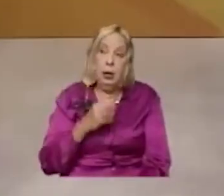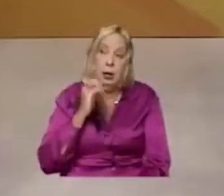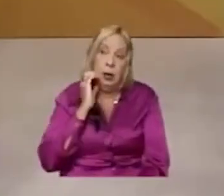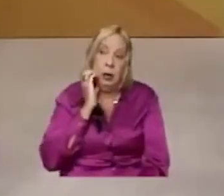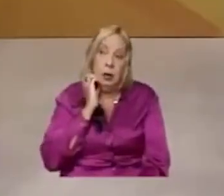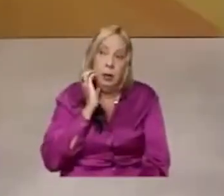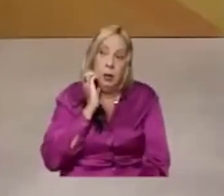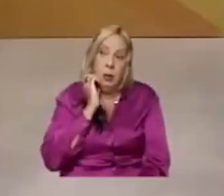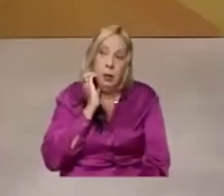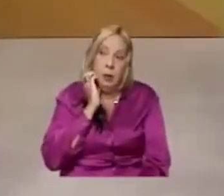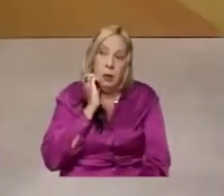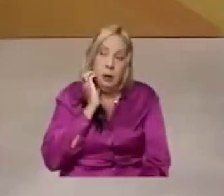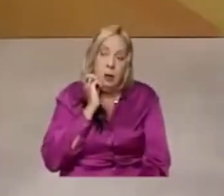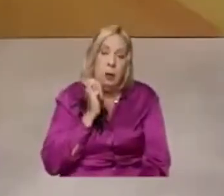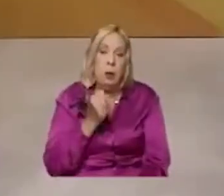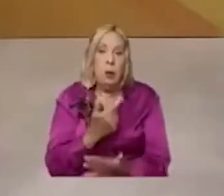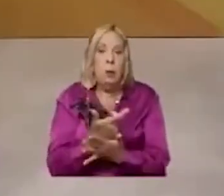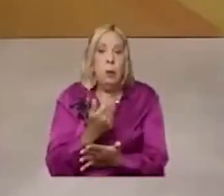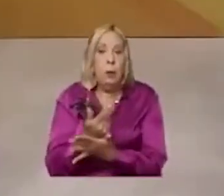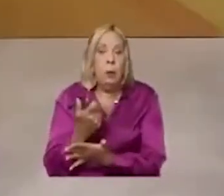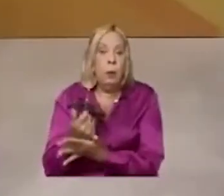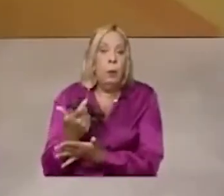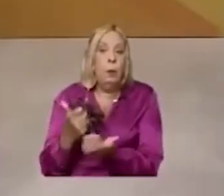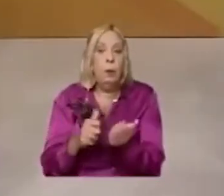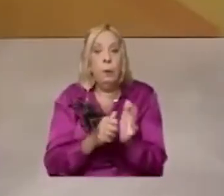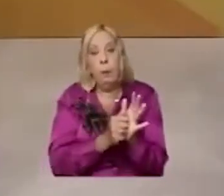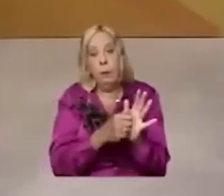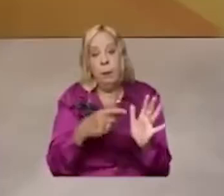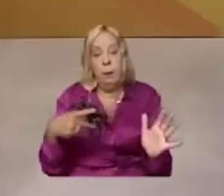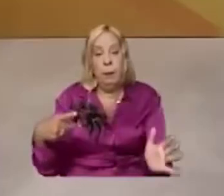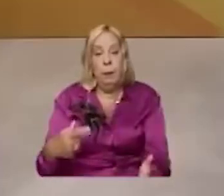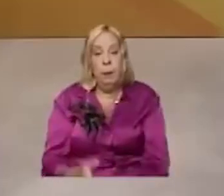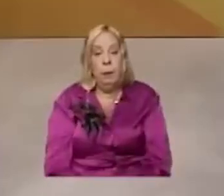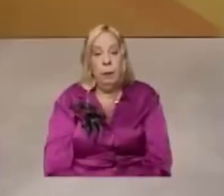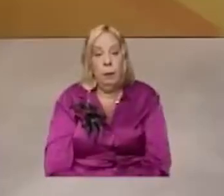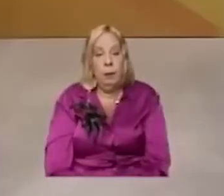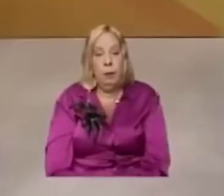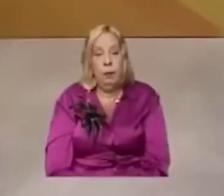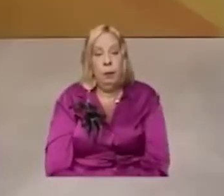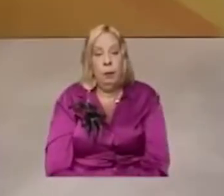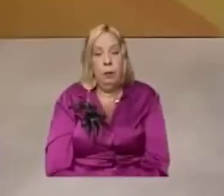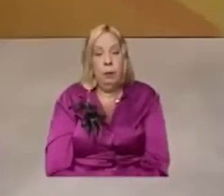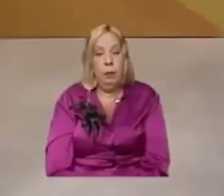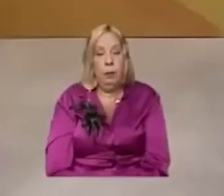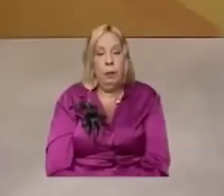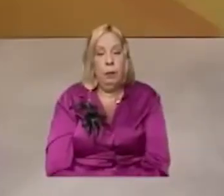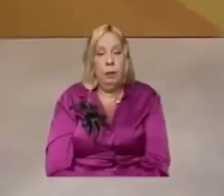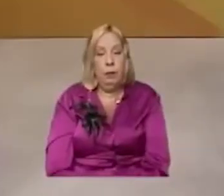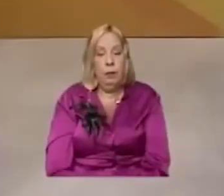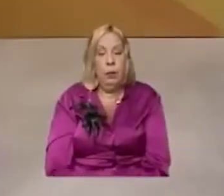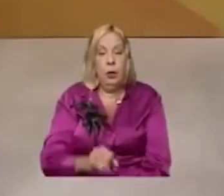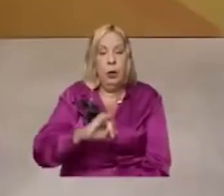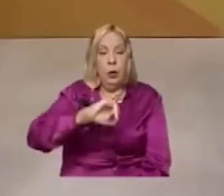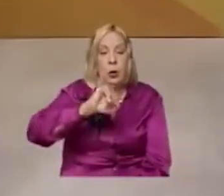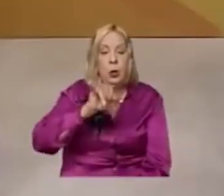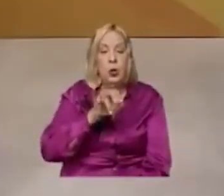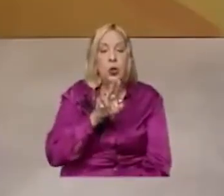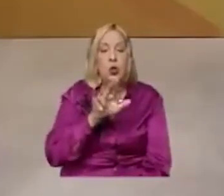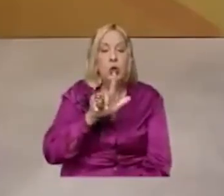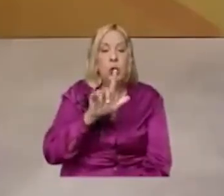você que fez uma boa aquisição, você, Júlio César Alves, você comprou sabe quanto?